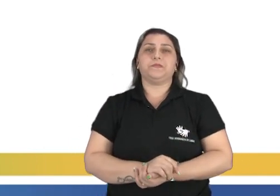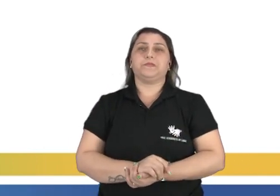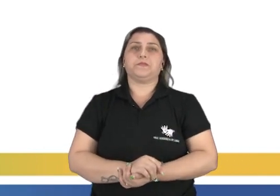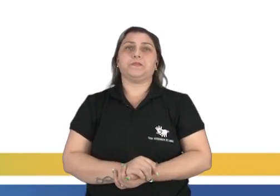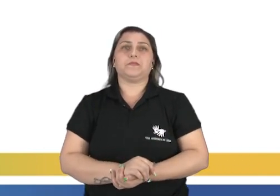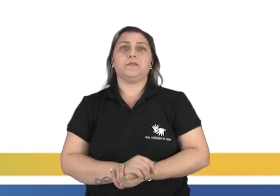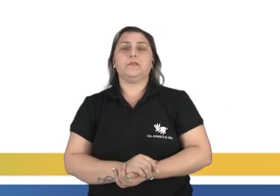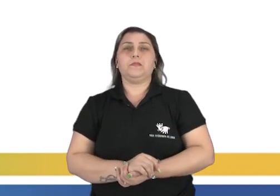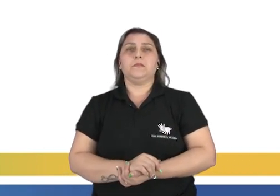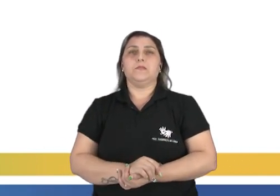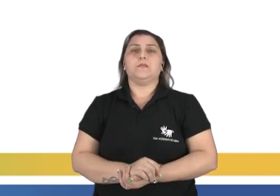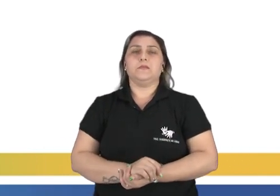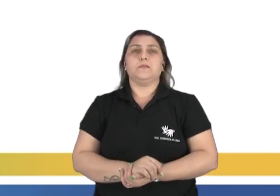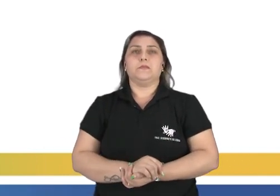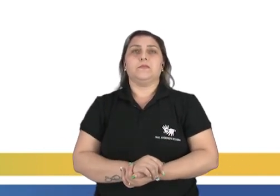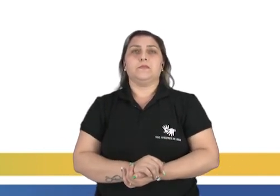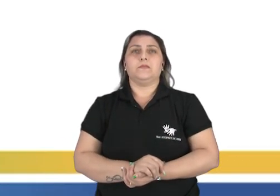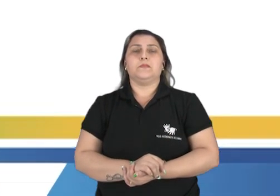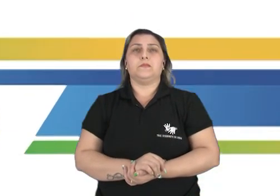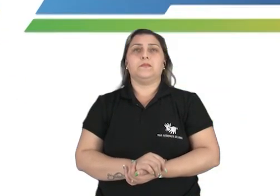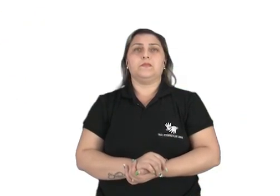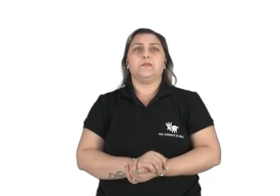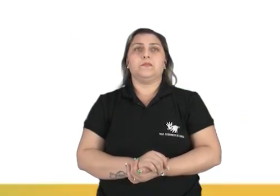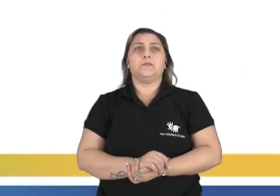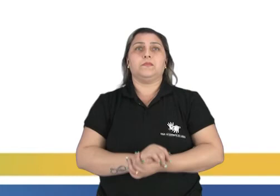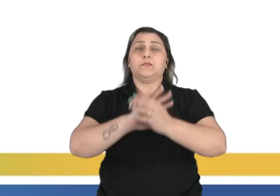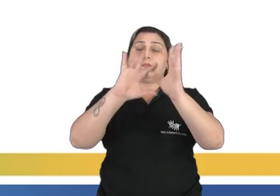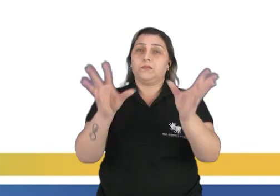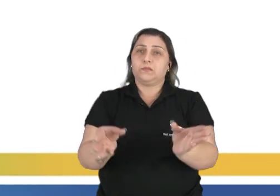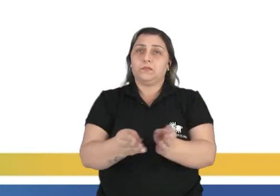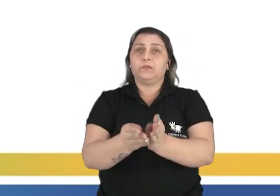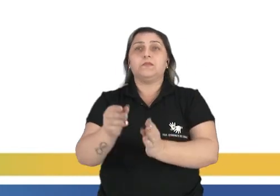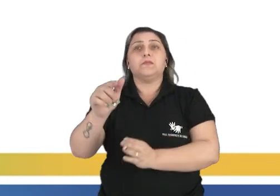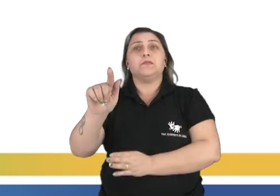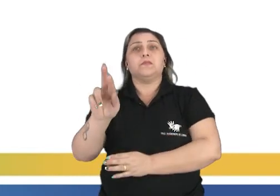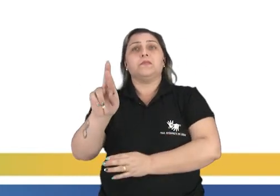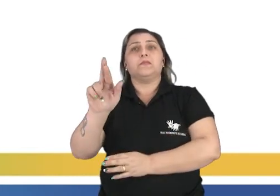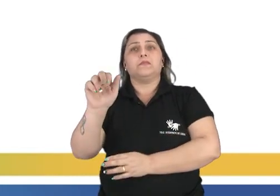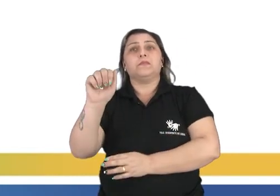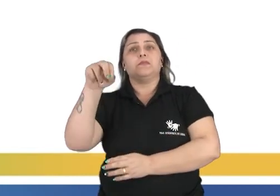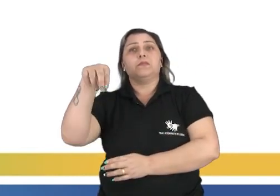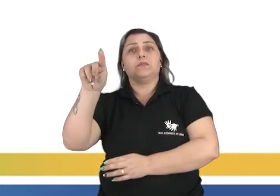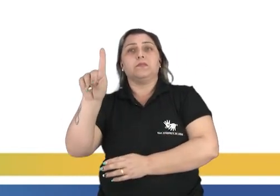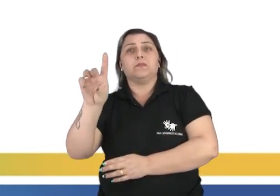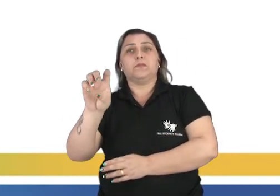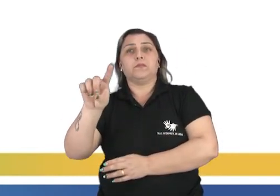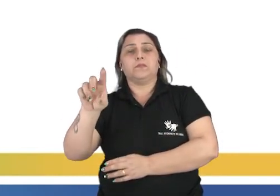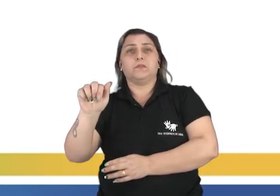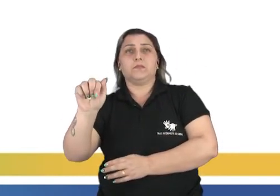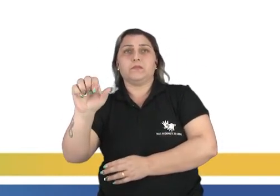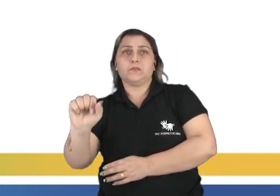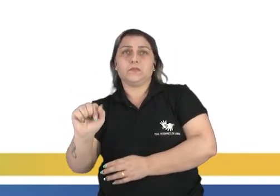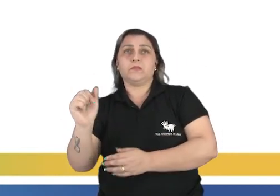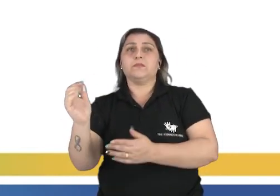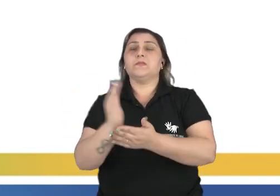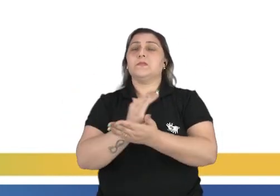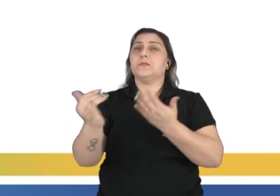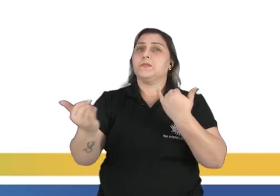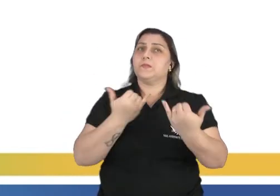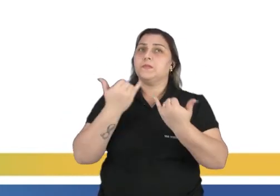tá bom? Então aqui, pessoal, praticamente, né, fechamos a nossa aula. Mas temos que fazer algumas